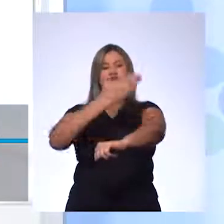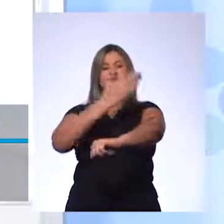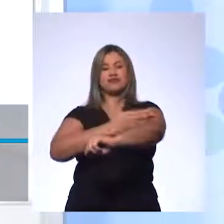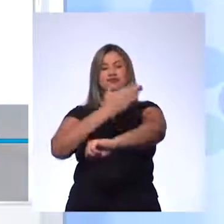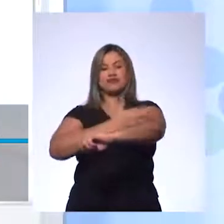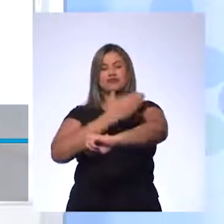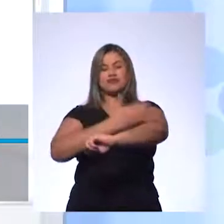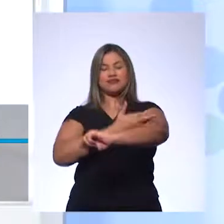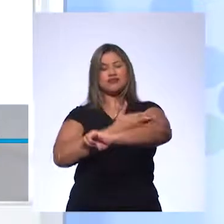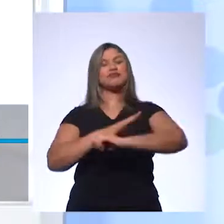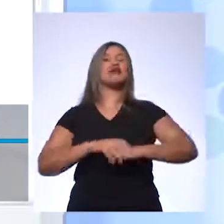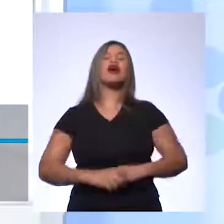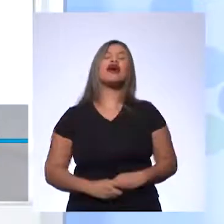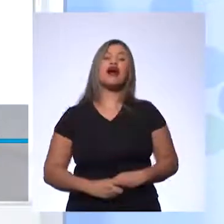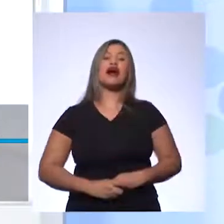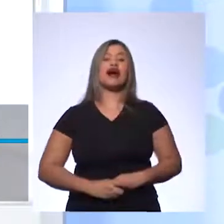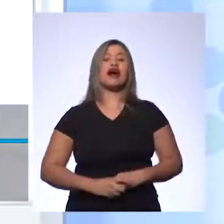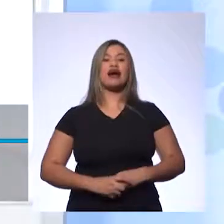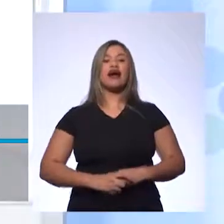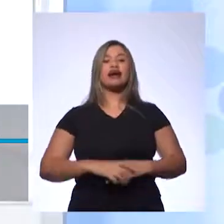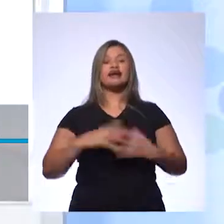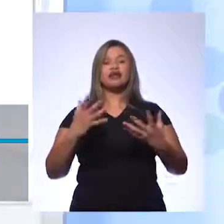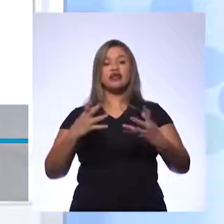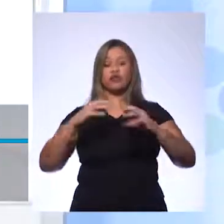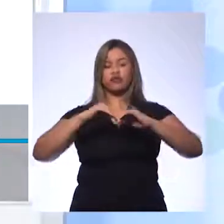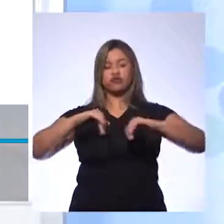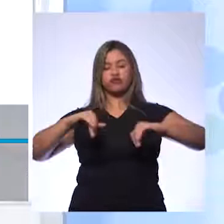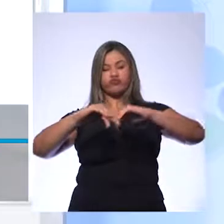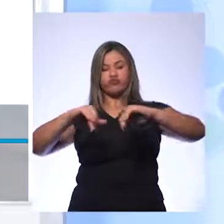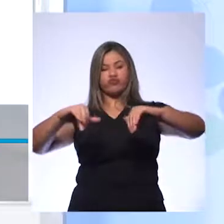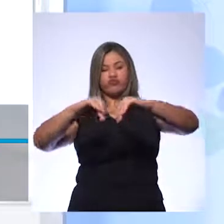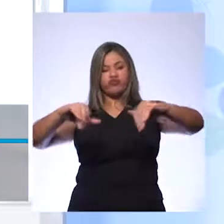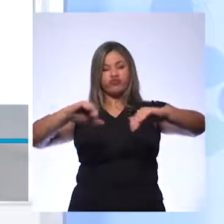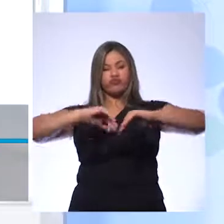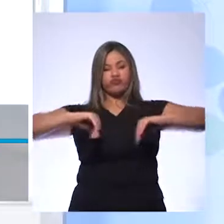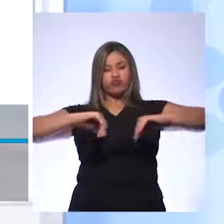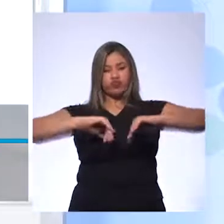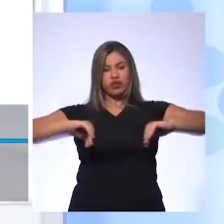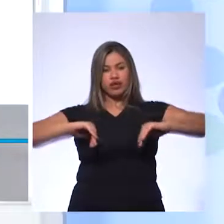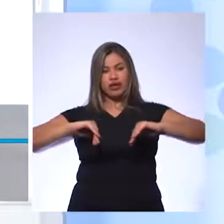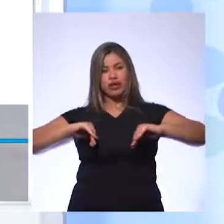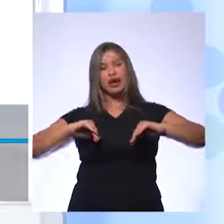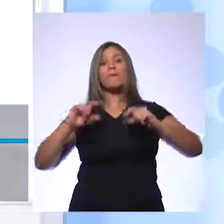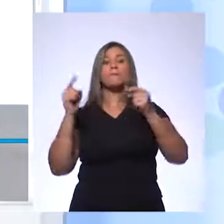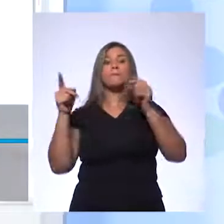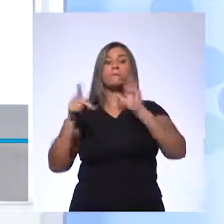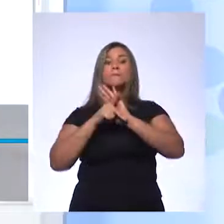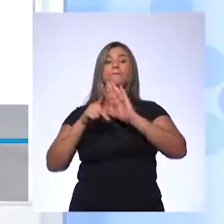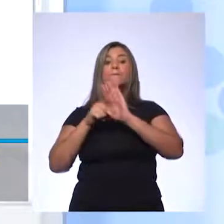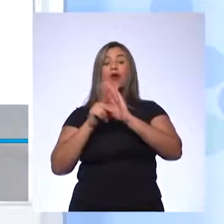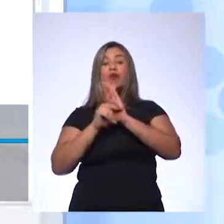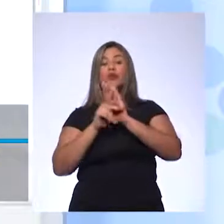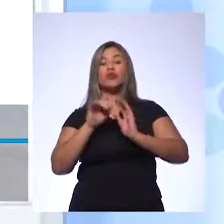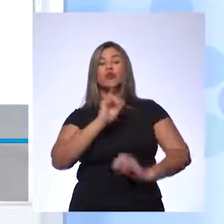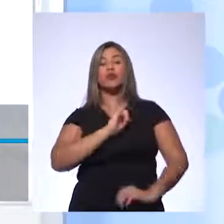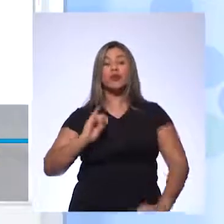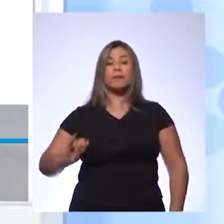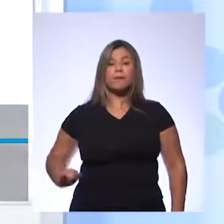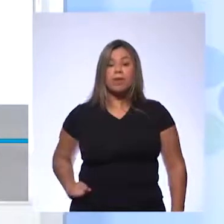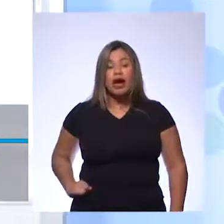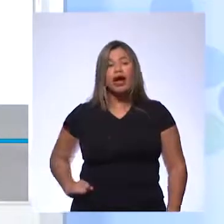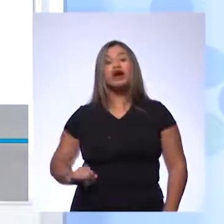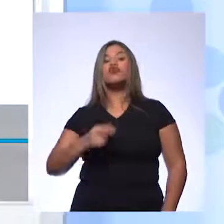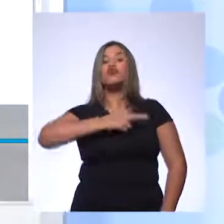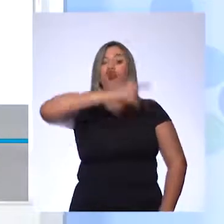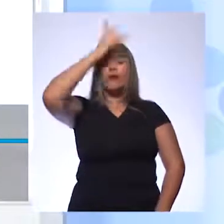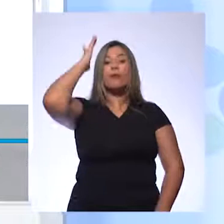graças a essa essa fragmentação do Império Romano que nós temos na império romano do ocidente o começo do feudalismo